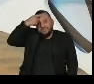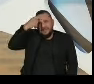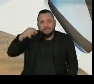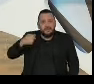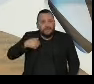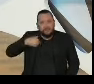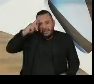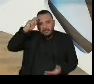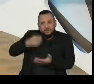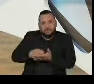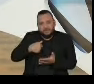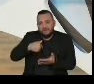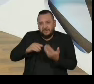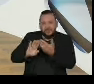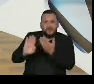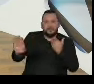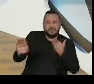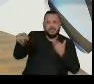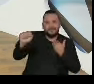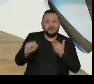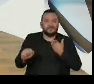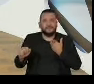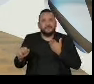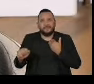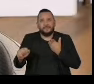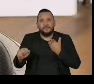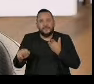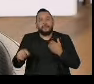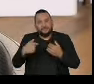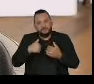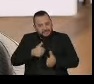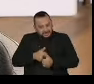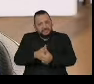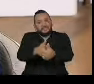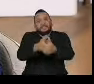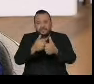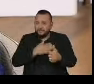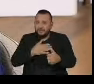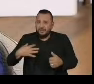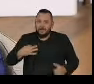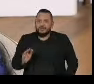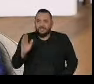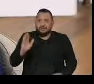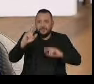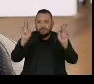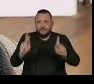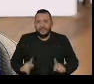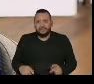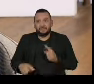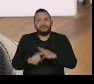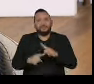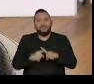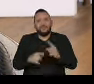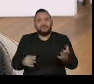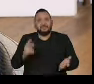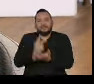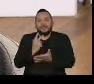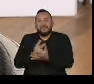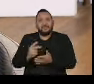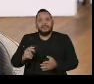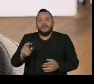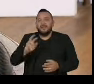Eu resolvi me afastar, particularmente dele. Estou seguindo minha campanha em paz, porque para mim é constrangedor o tempo inteiro